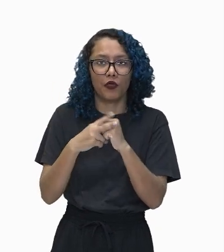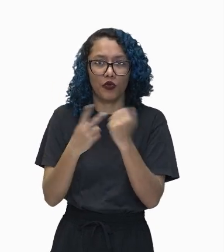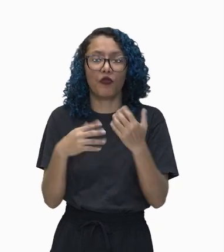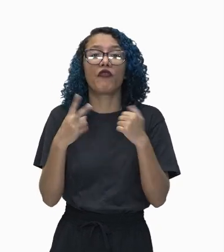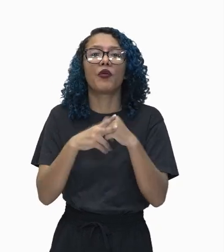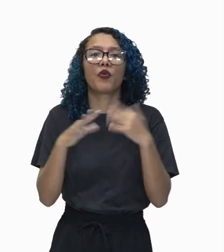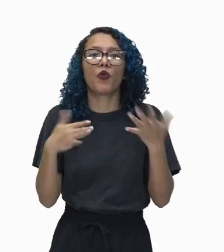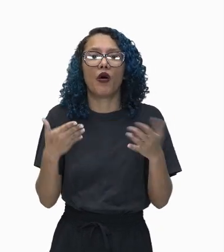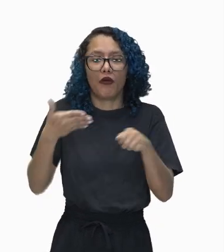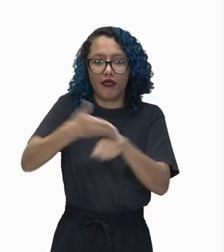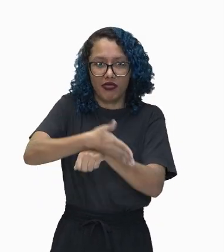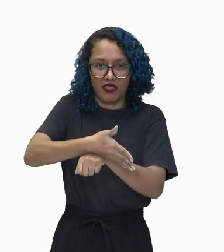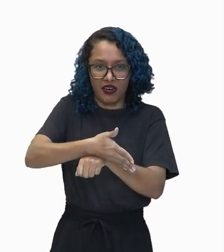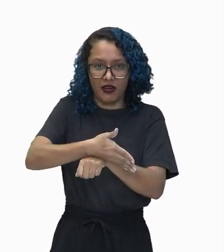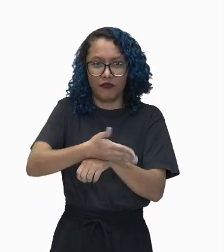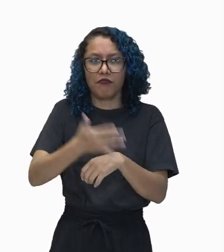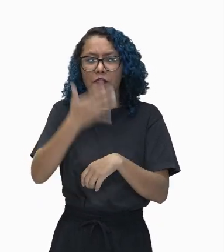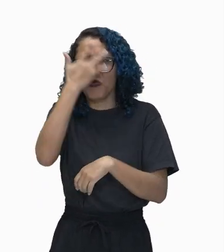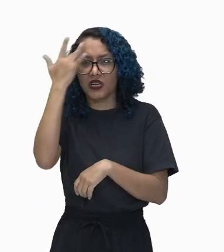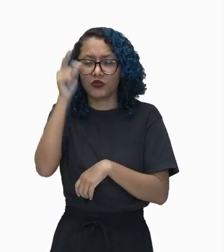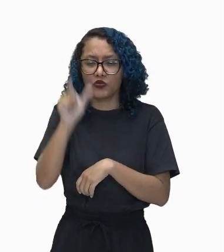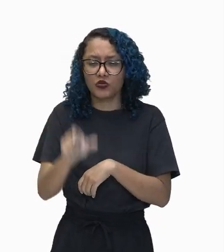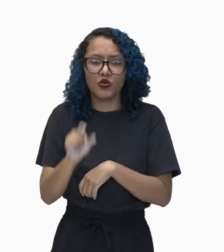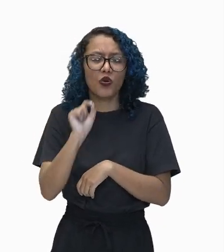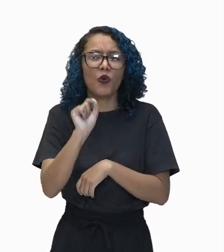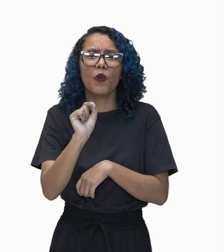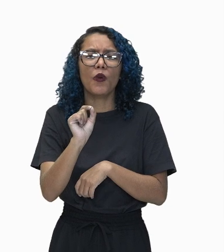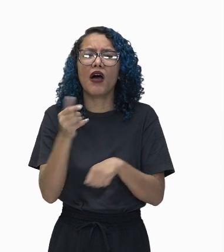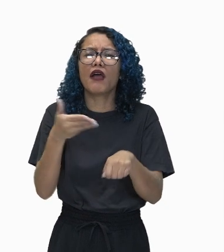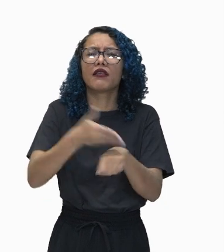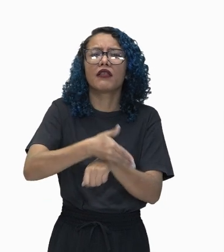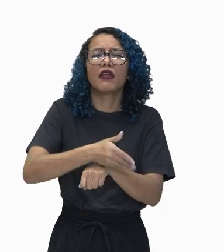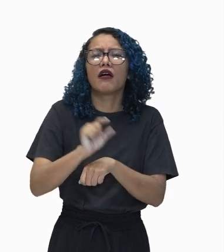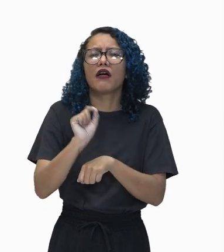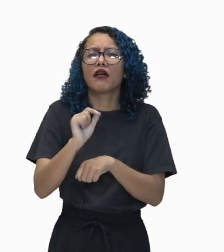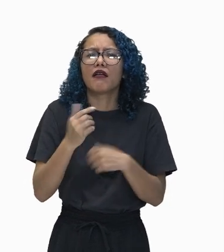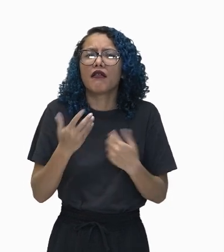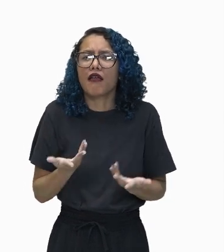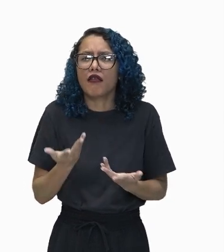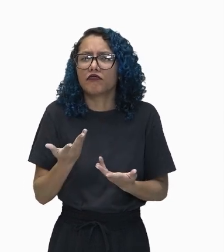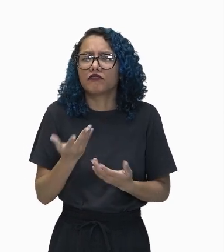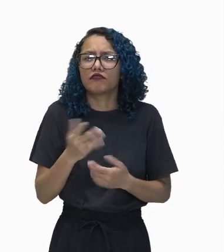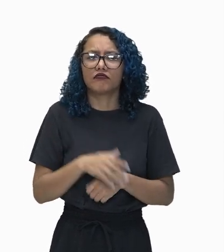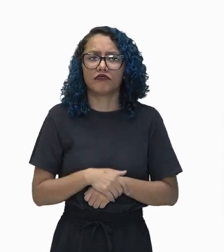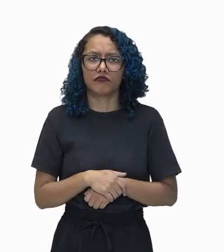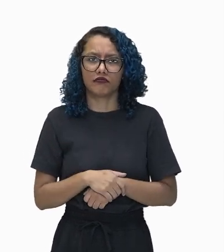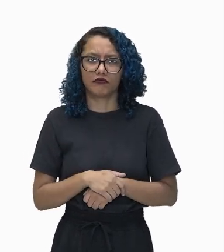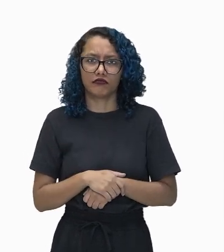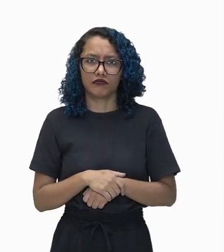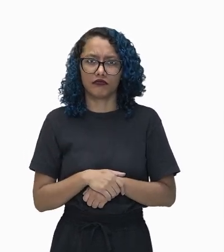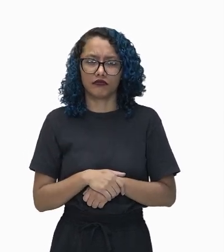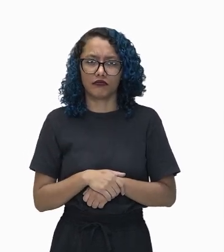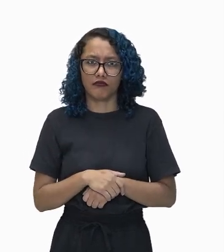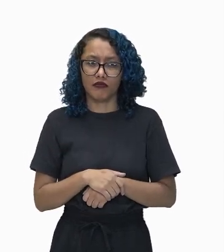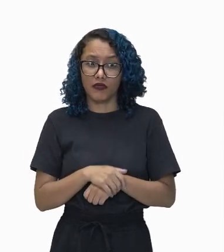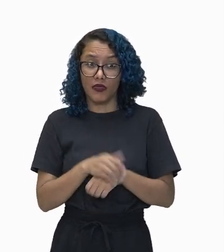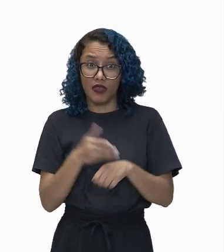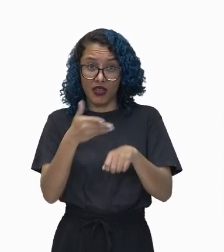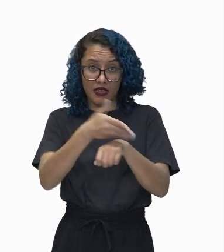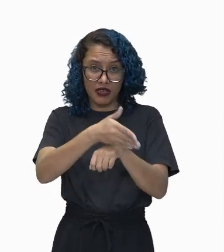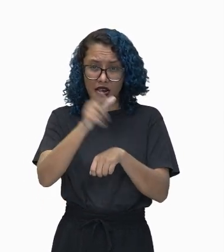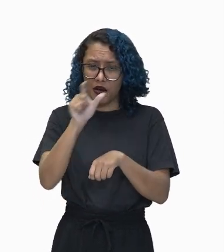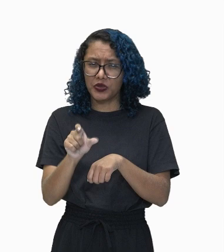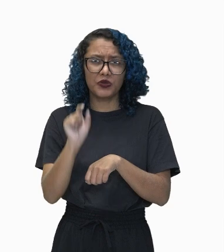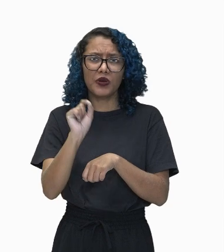perguntar, quem entrou na sala de reuniões? Olha só como é fácil, né? Aí vai